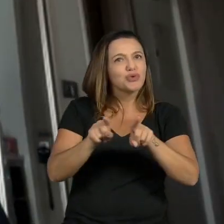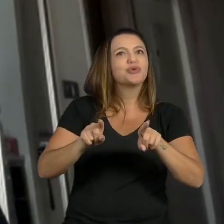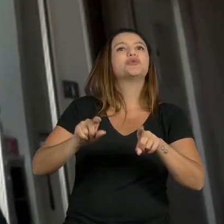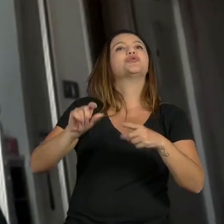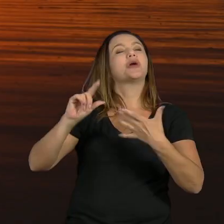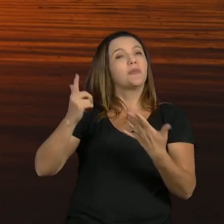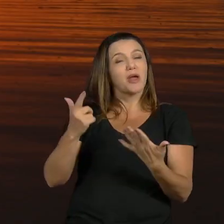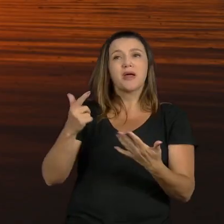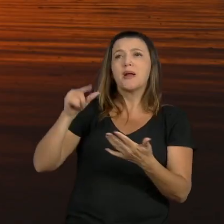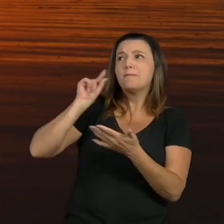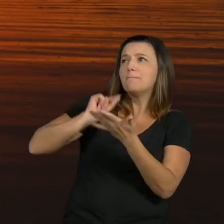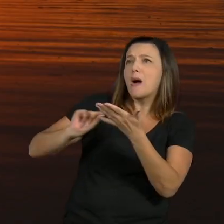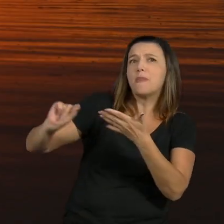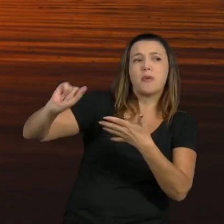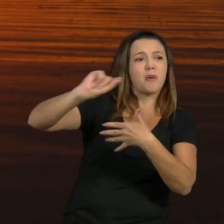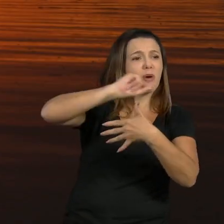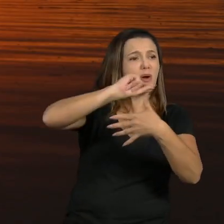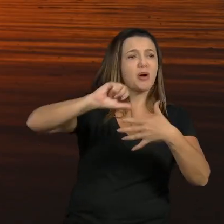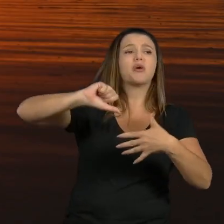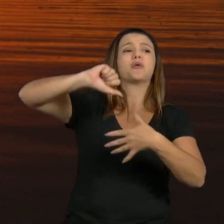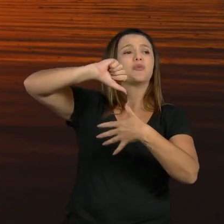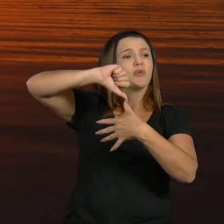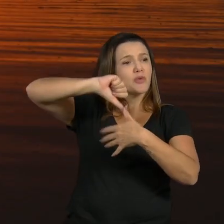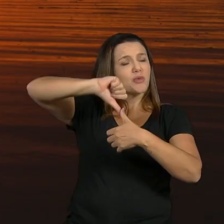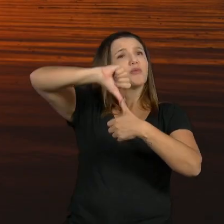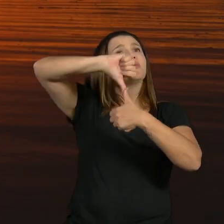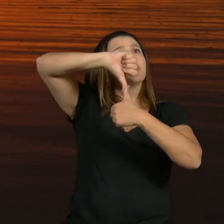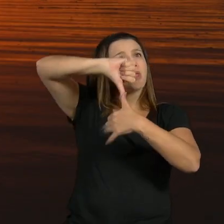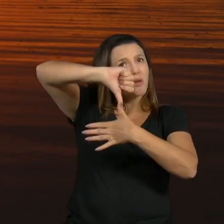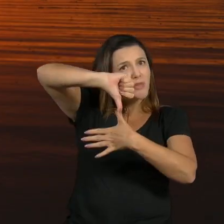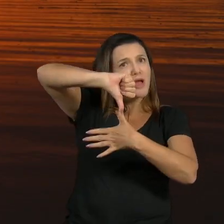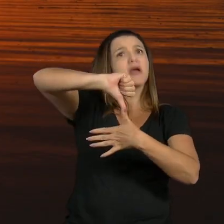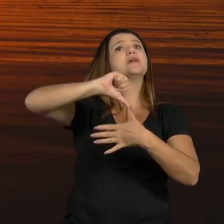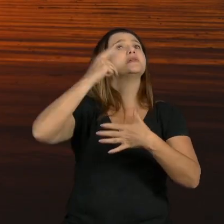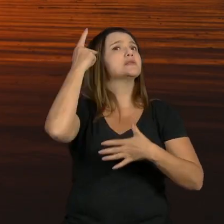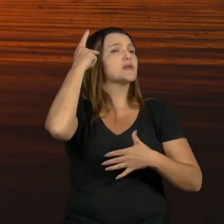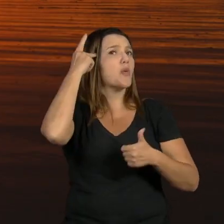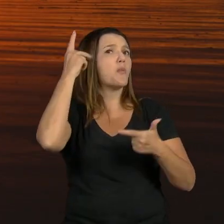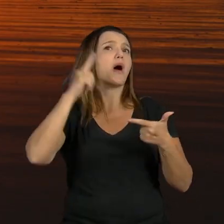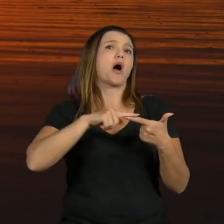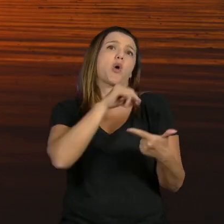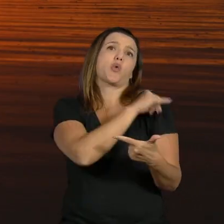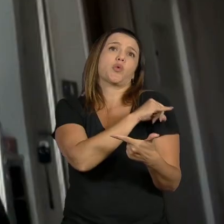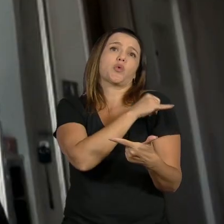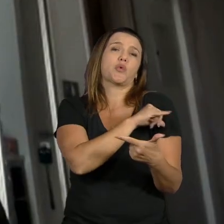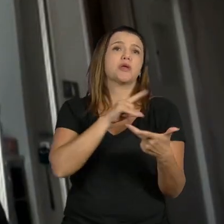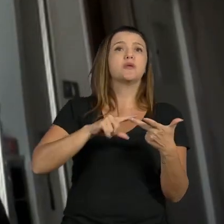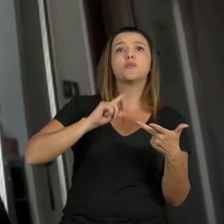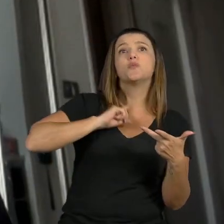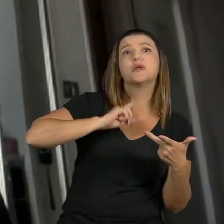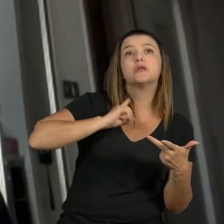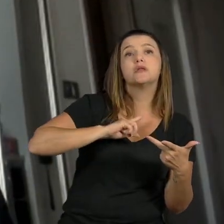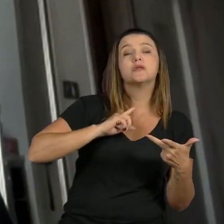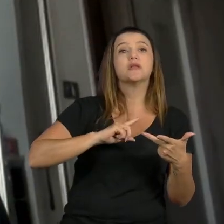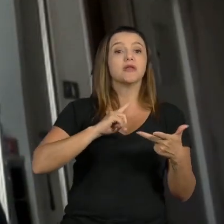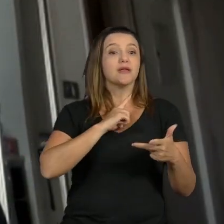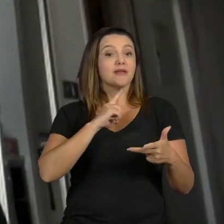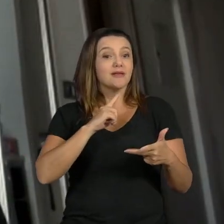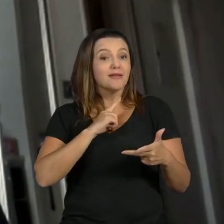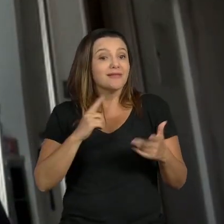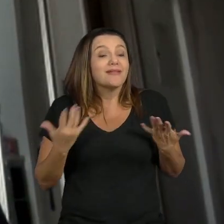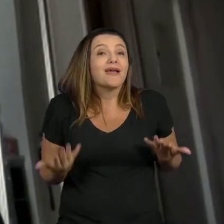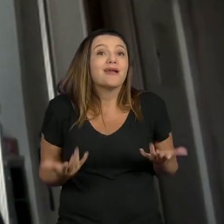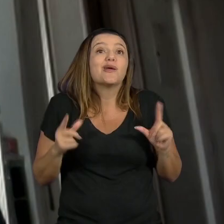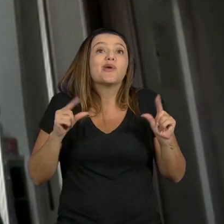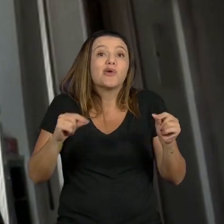também os grandes estados do Brasil, como São Paulo, Rio de Janeiro, Minas Gerais. A floresta amazônica, ela pulsa, e ela pulsa a vida o tempo